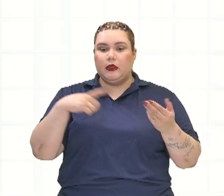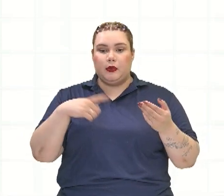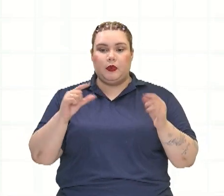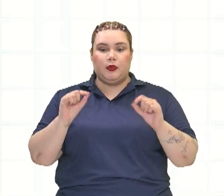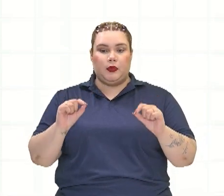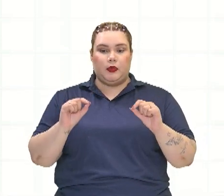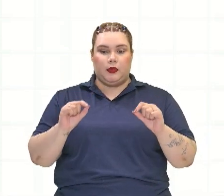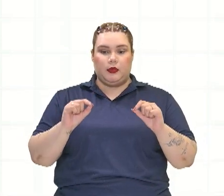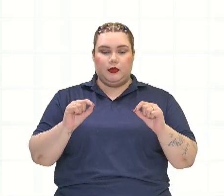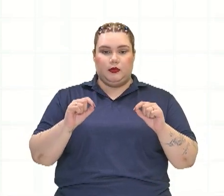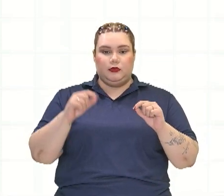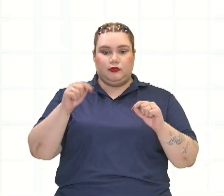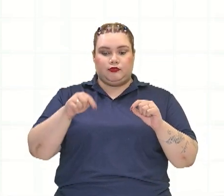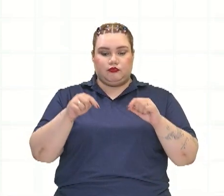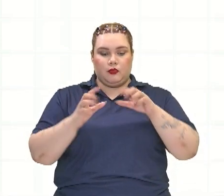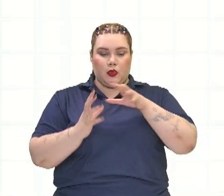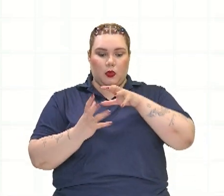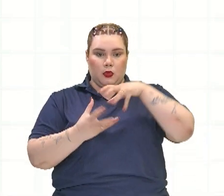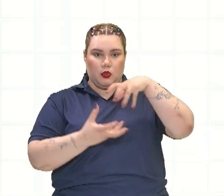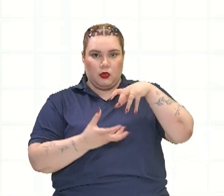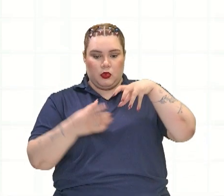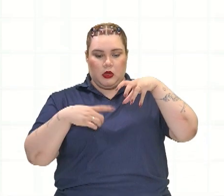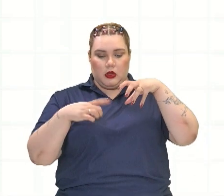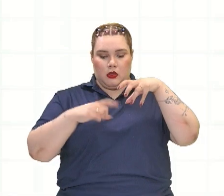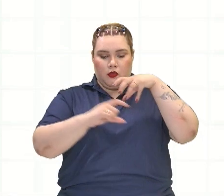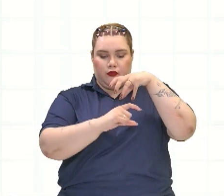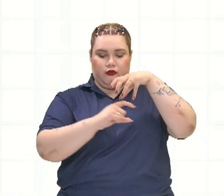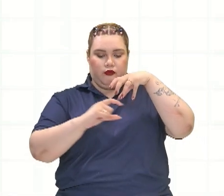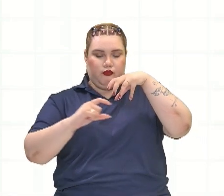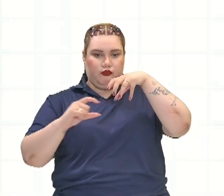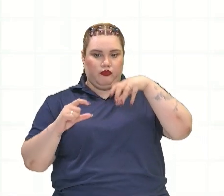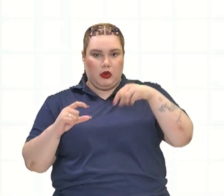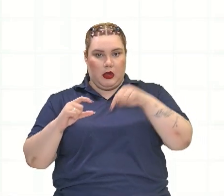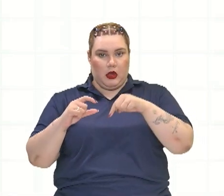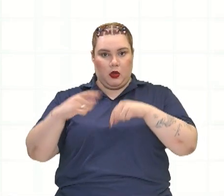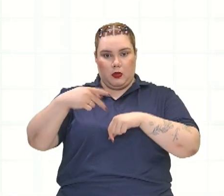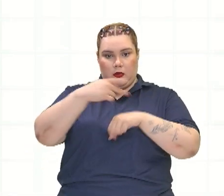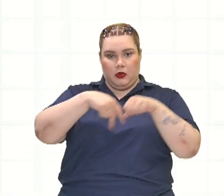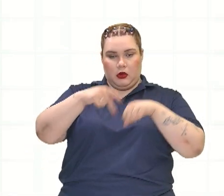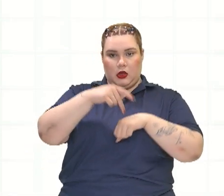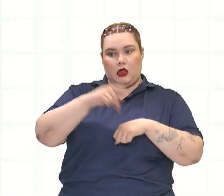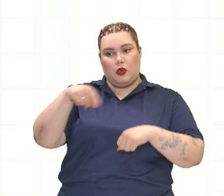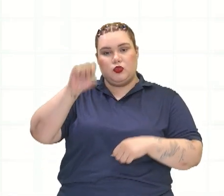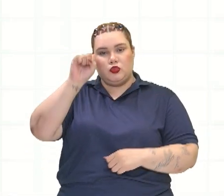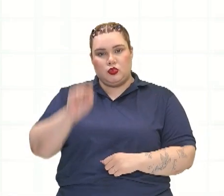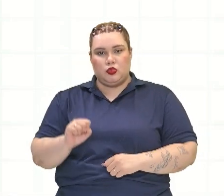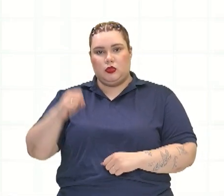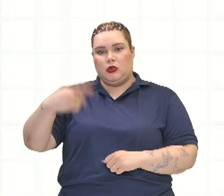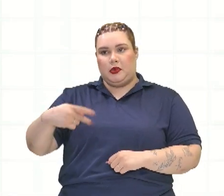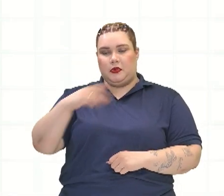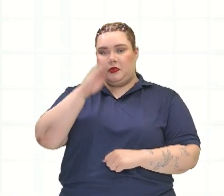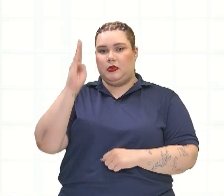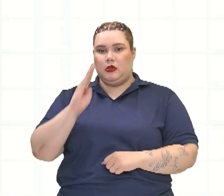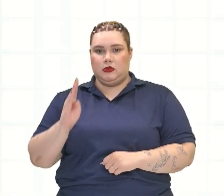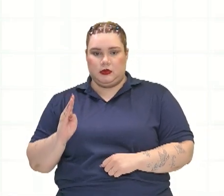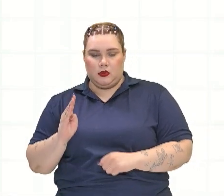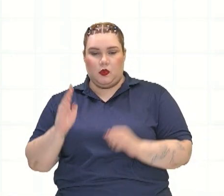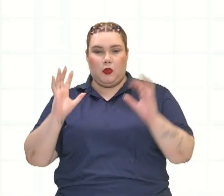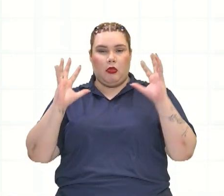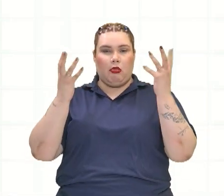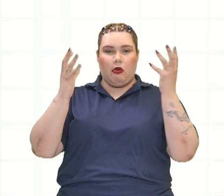que as partes que estão dentro dessa zona temperada no nosso país é a região sul do nosso país, né? E o clima